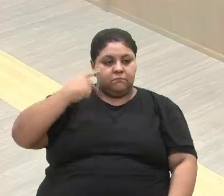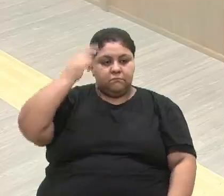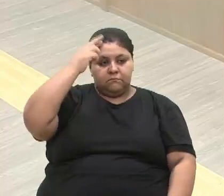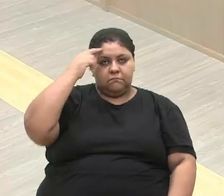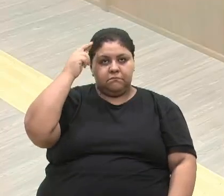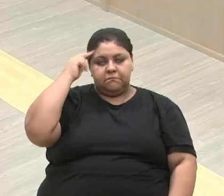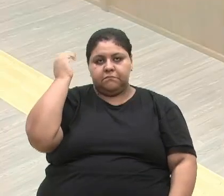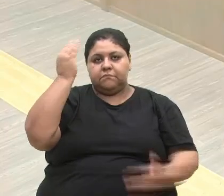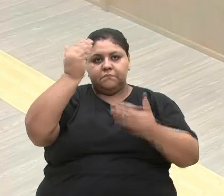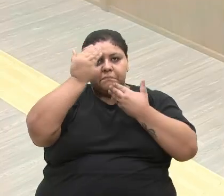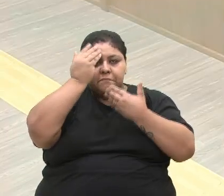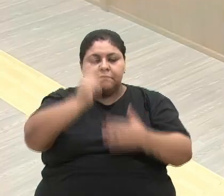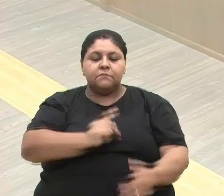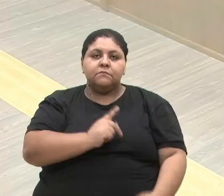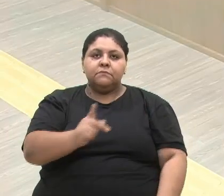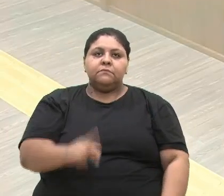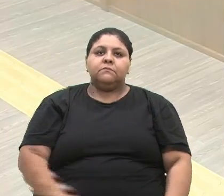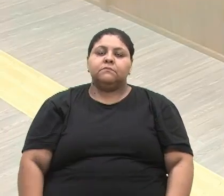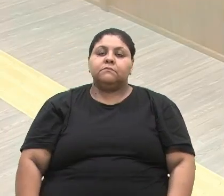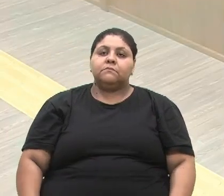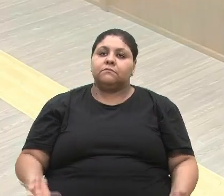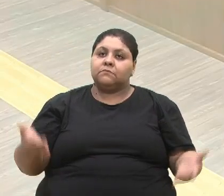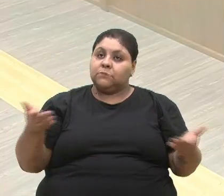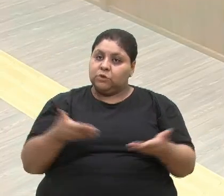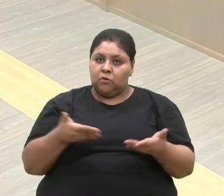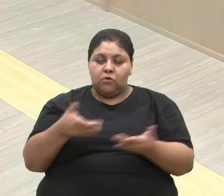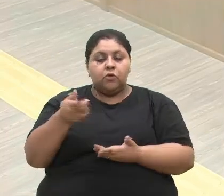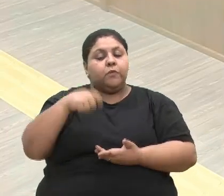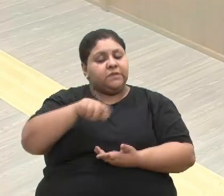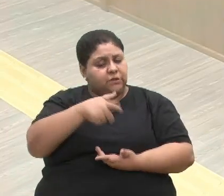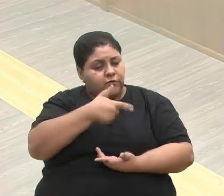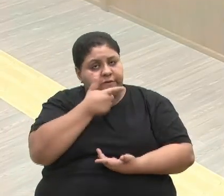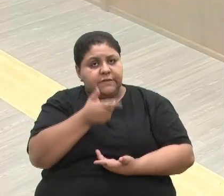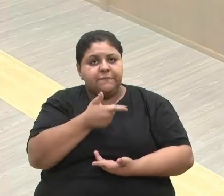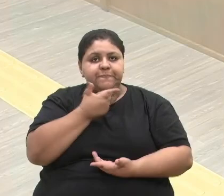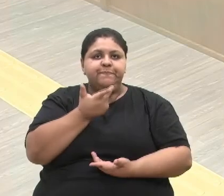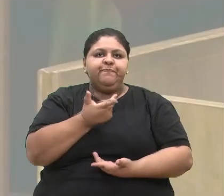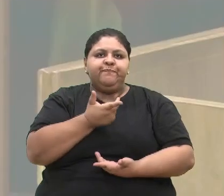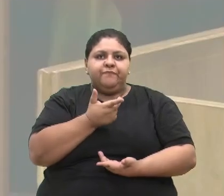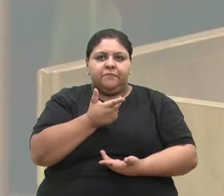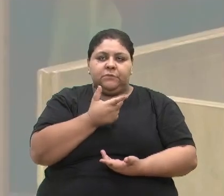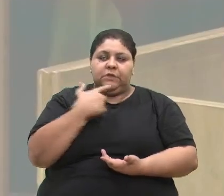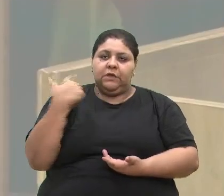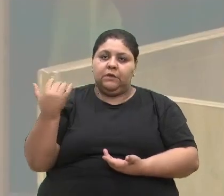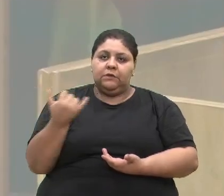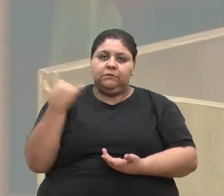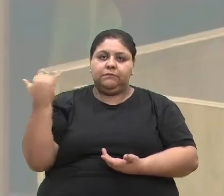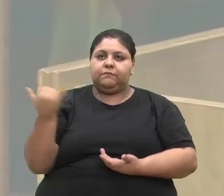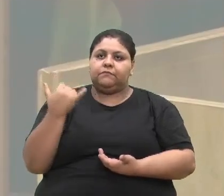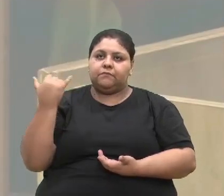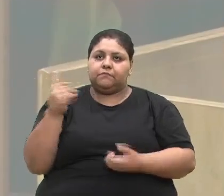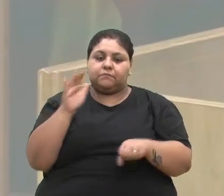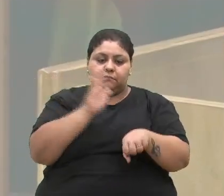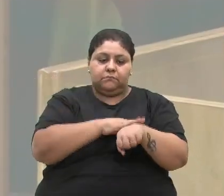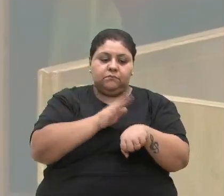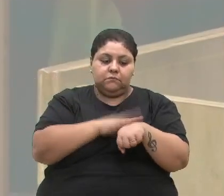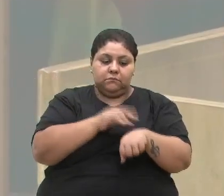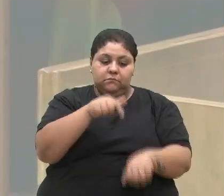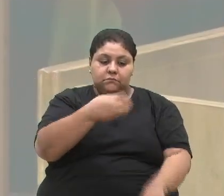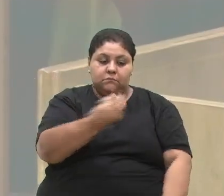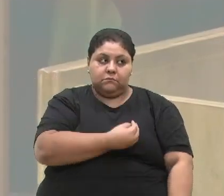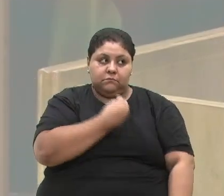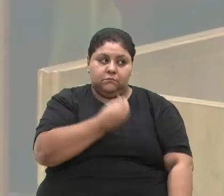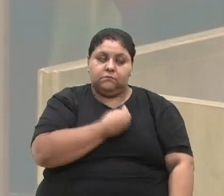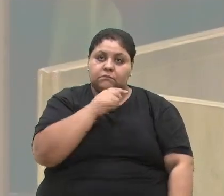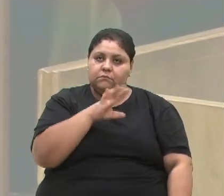Obrigado, presidente. Hoje não posso deixar de falar desse importante momento que nós estamos vivendo em